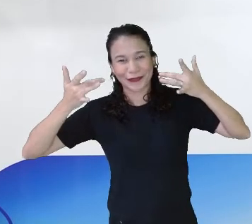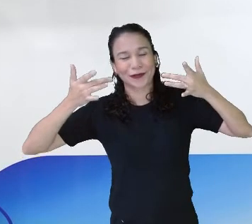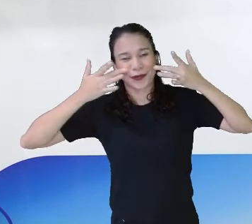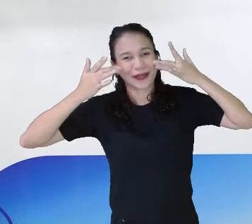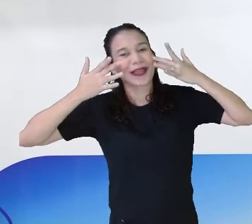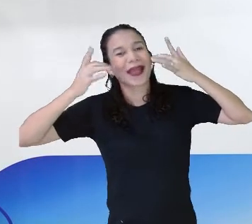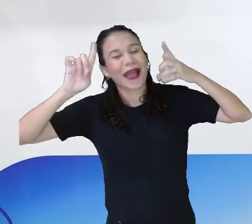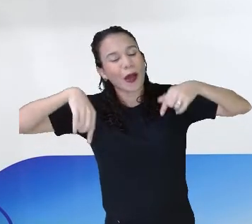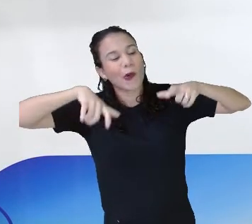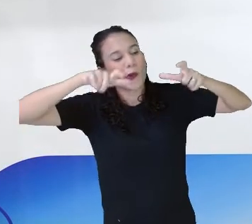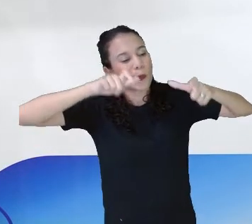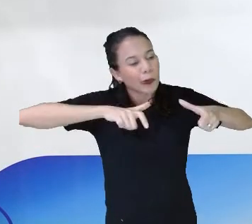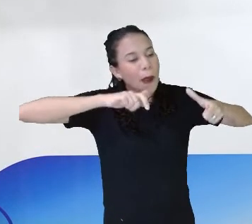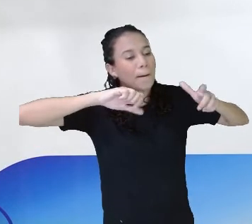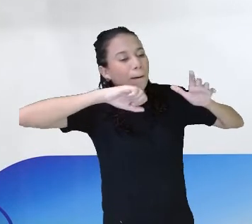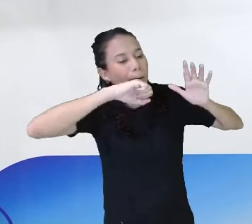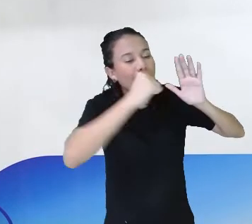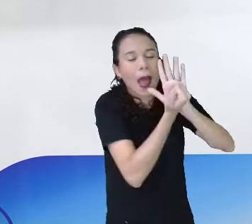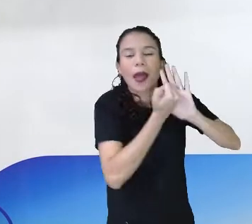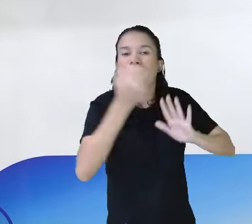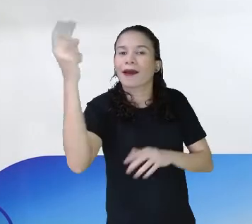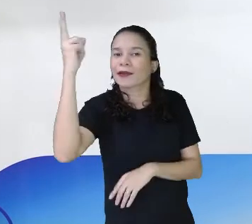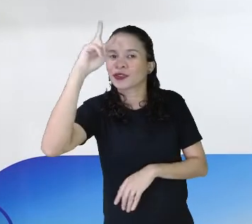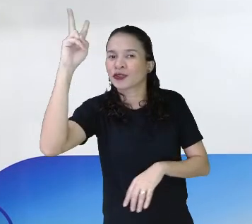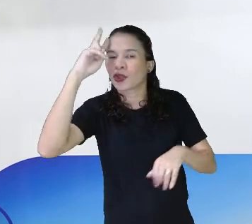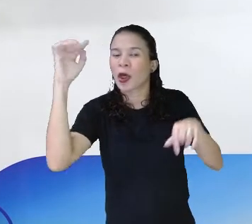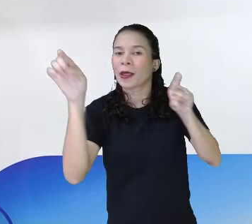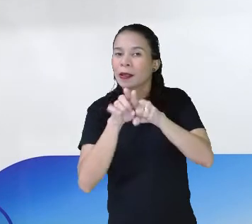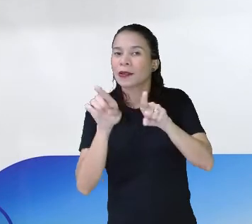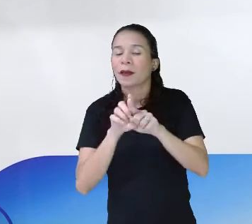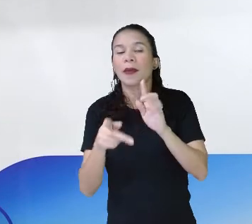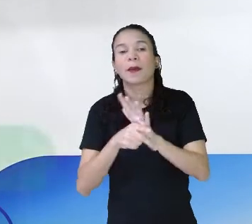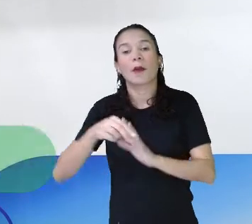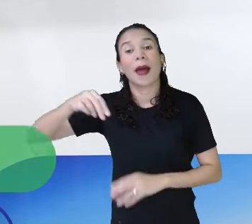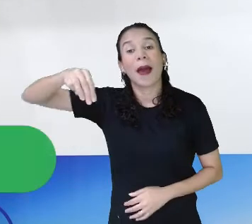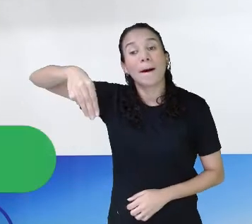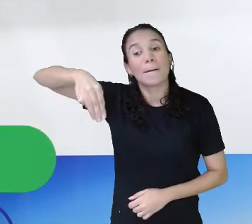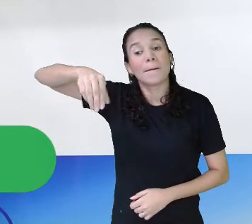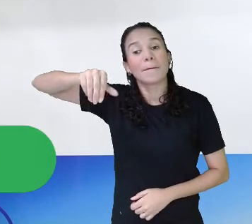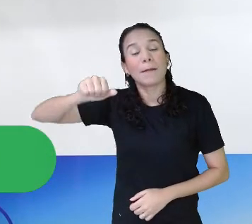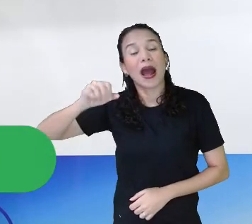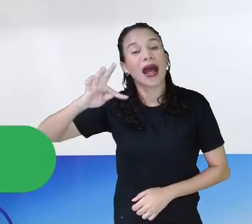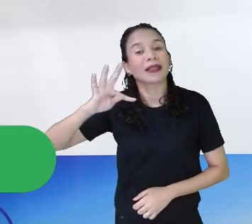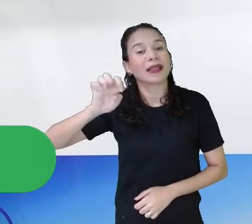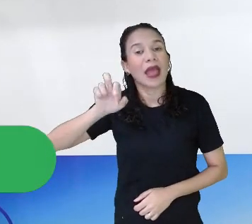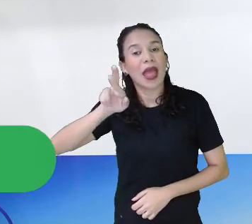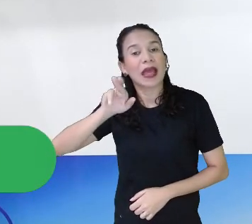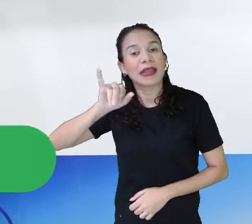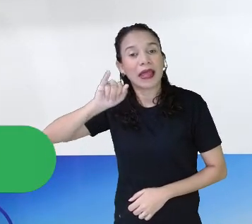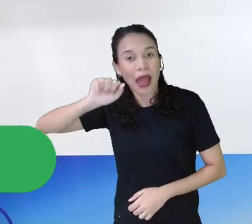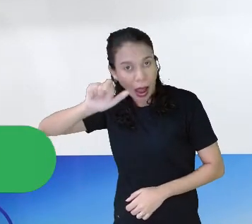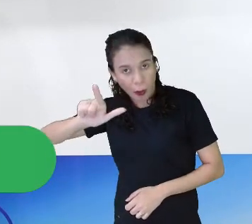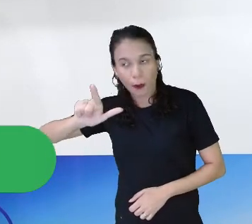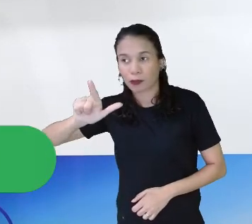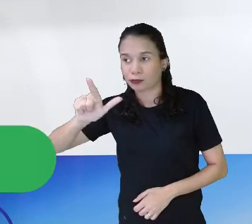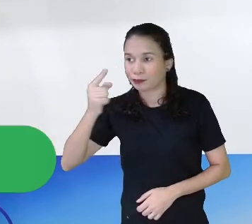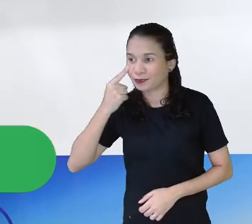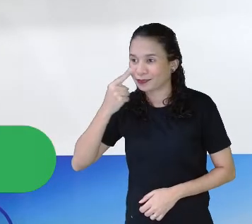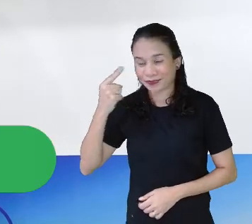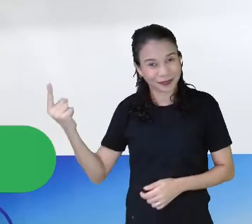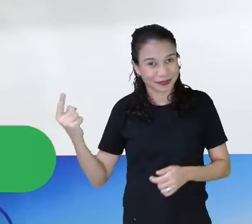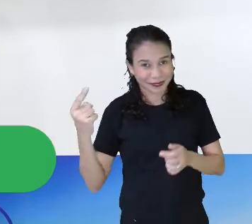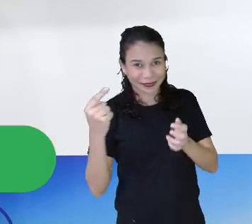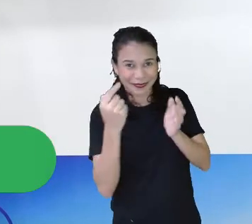é um patrimônio histórico, mas também é um patrimônio material de Recife. E vocês estão vendo ali, olha, o meu